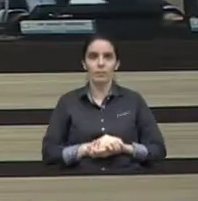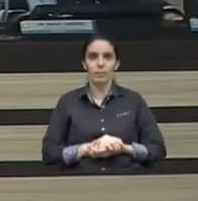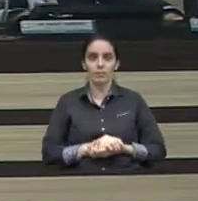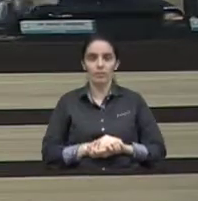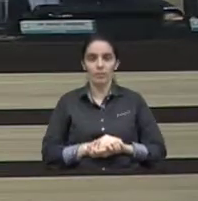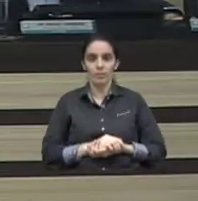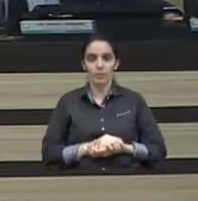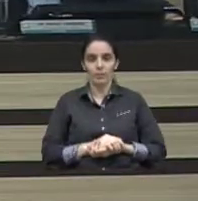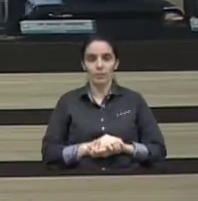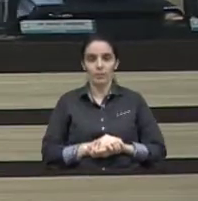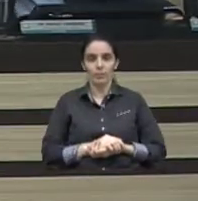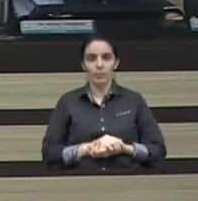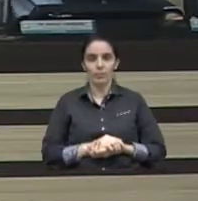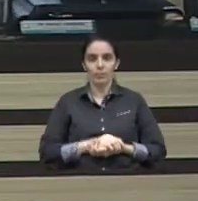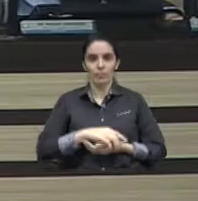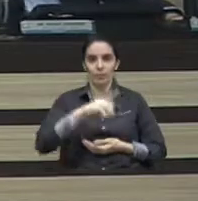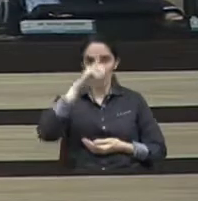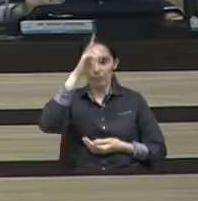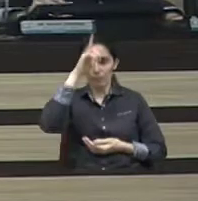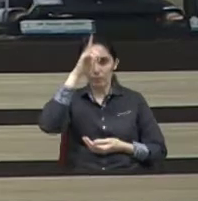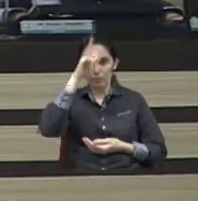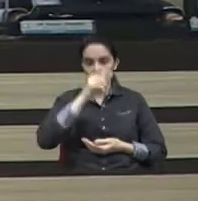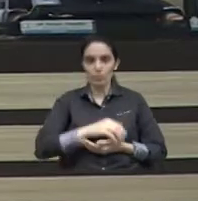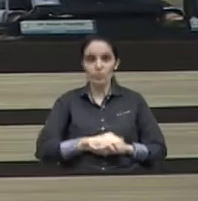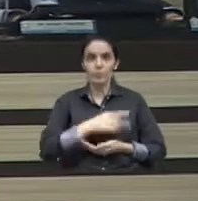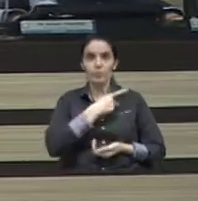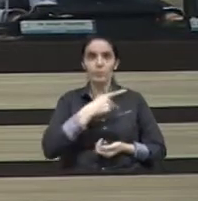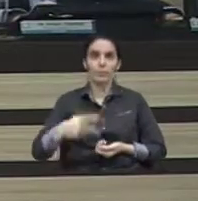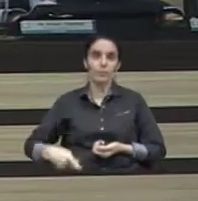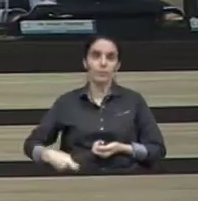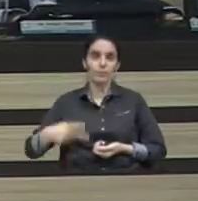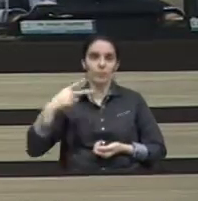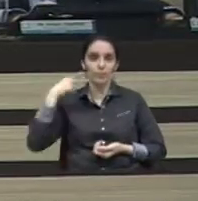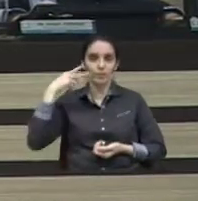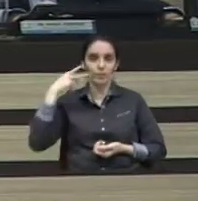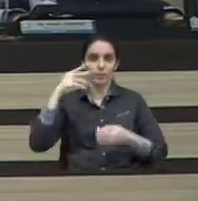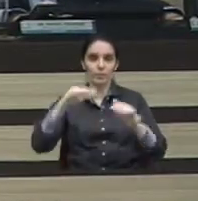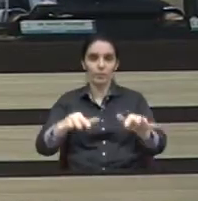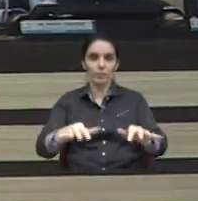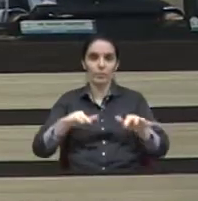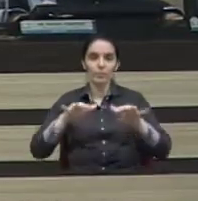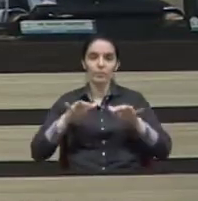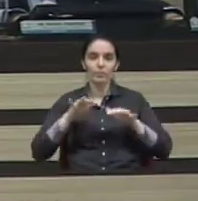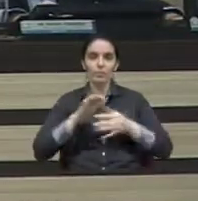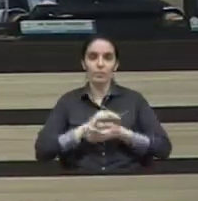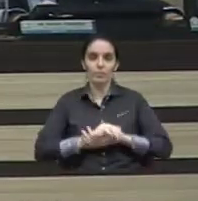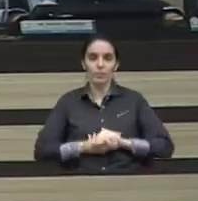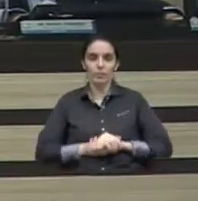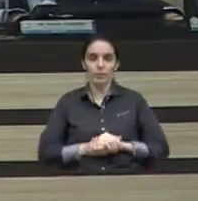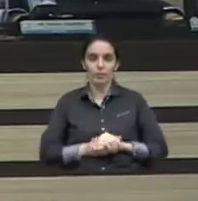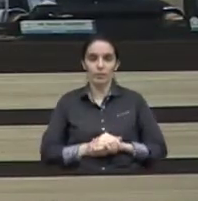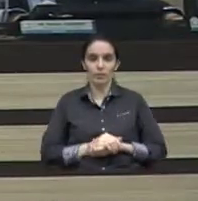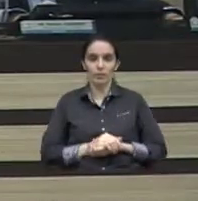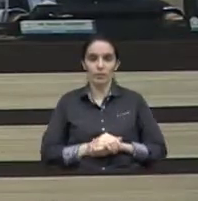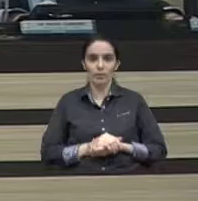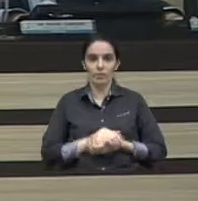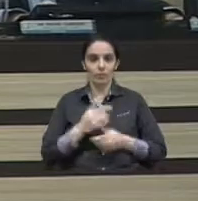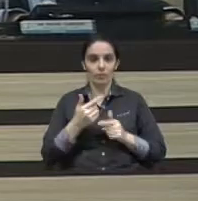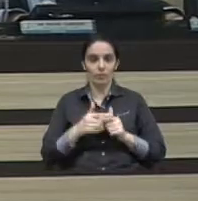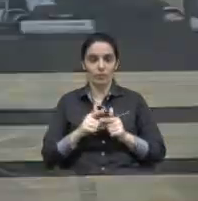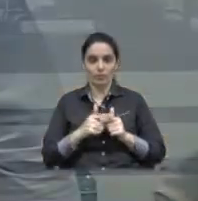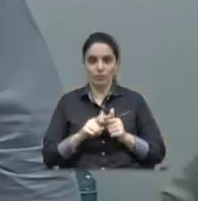discutir, senhor presidente. Com a palavra, vereador Sidney. Senhor presidente, vereadores, vereador público presente, o problema dessa